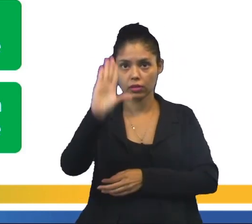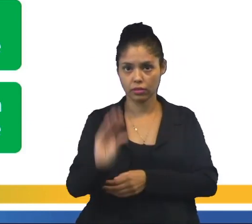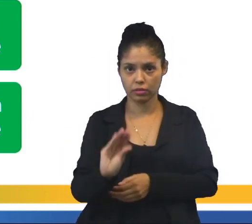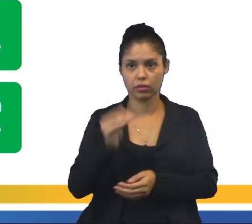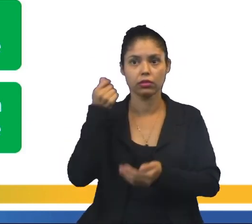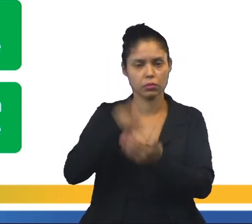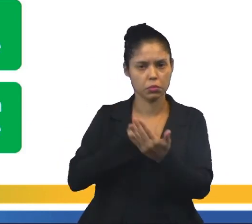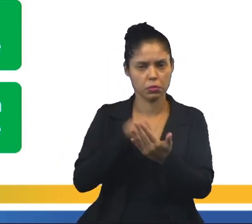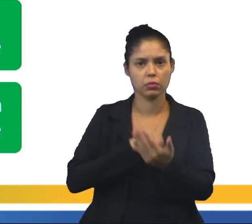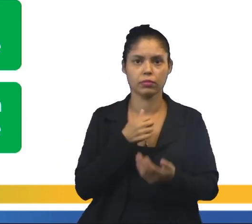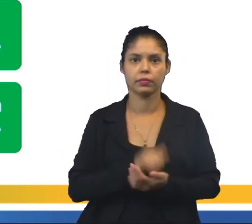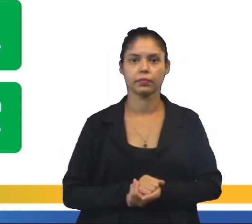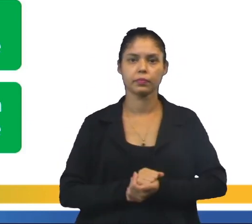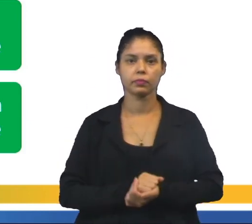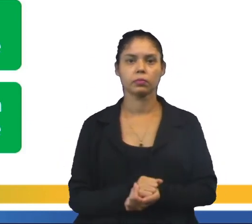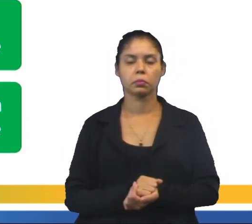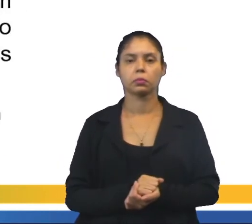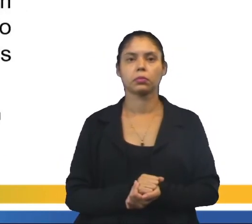baixa intensidade.